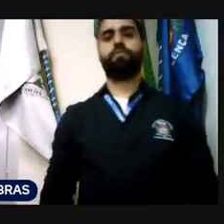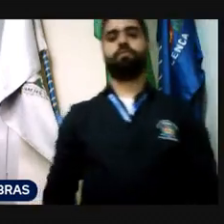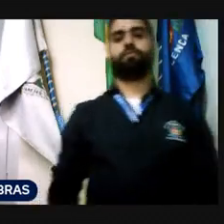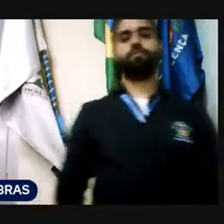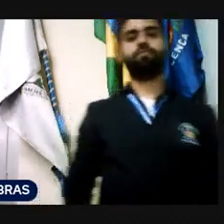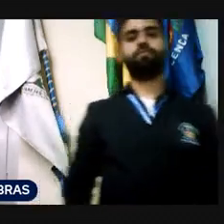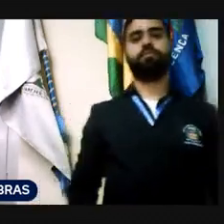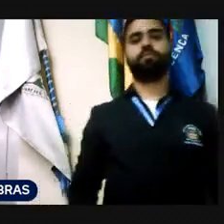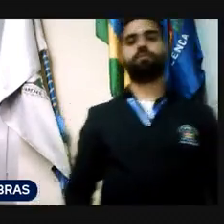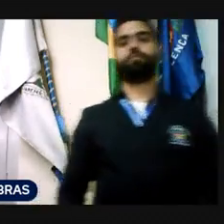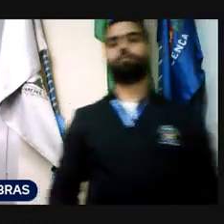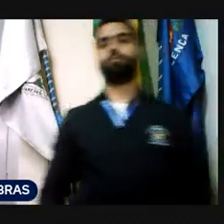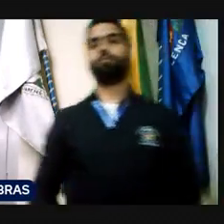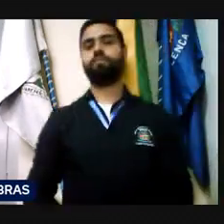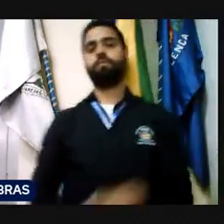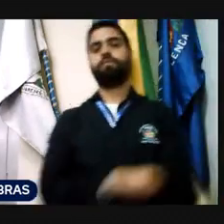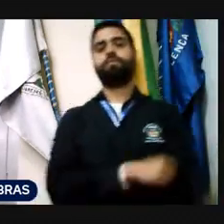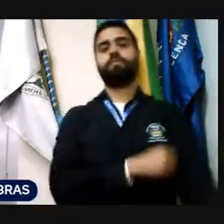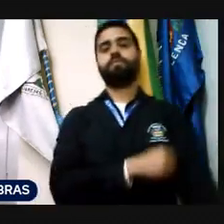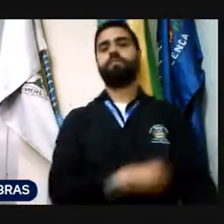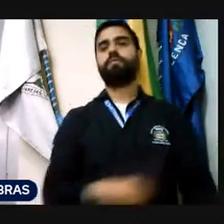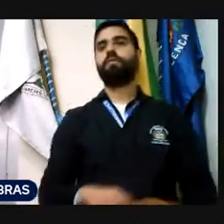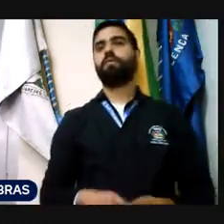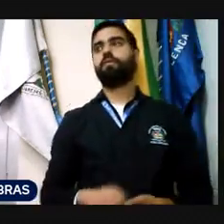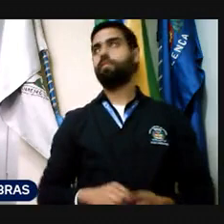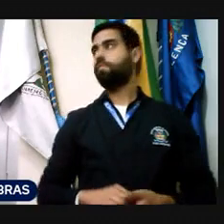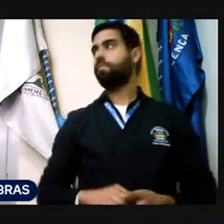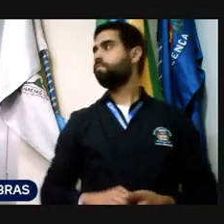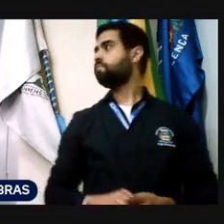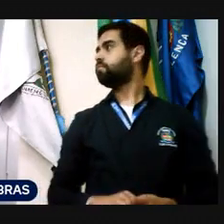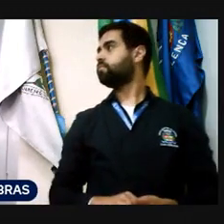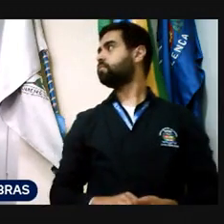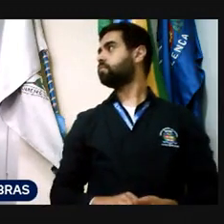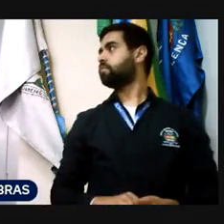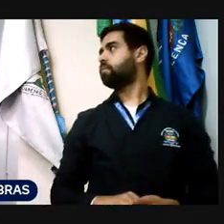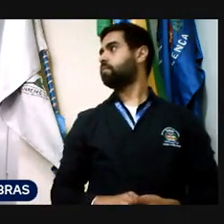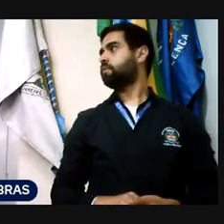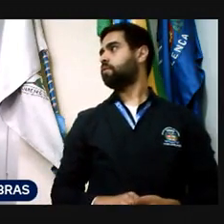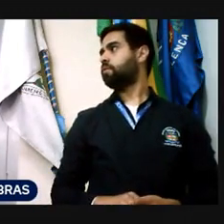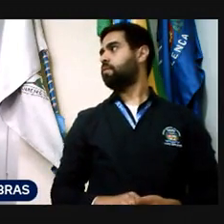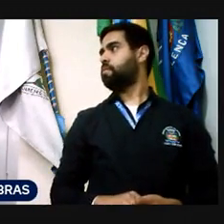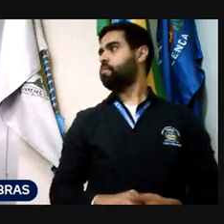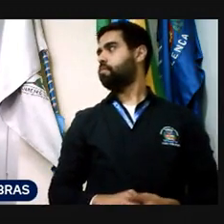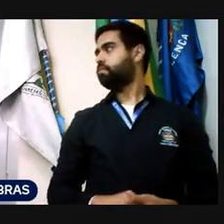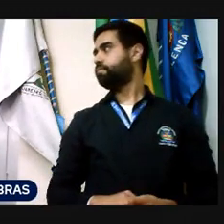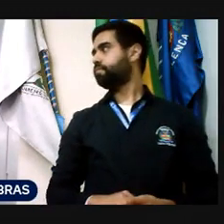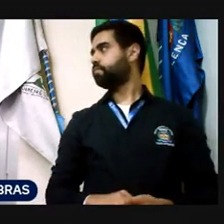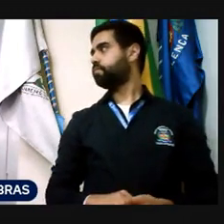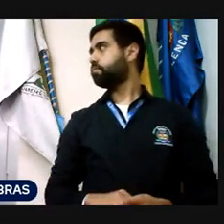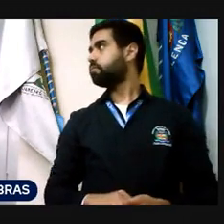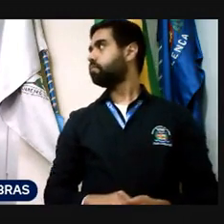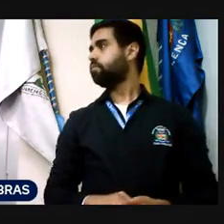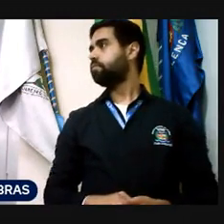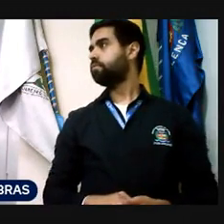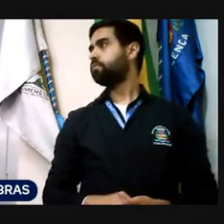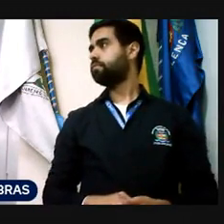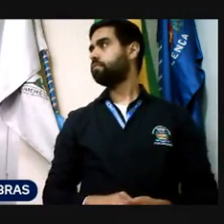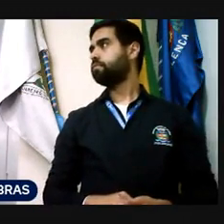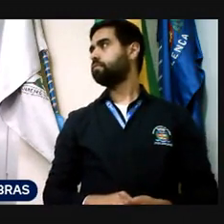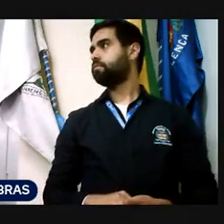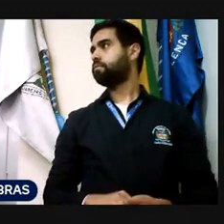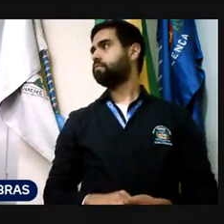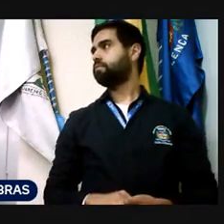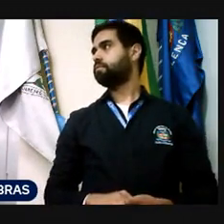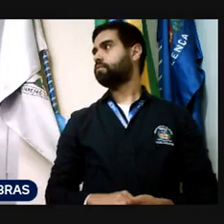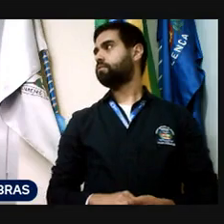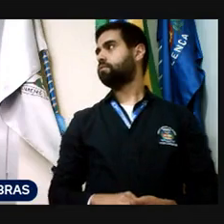até o supermercado, possa lá usar esse caixa eletrônico Banco 24 horas, e eu tenho certeza que vai trazer aí essa